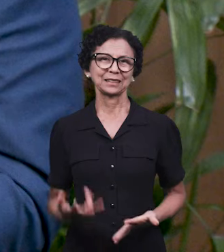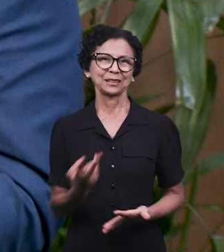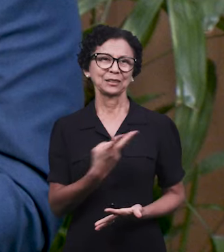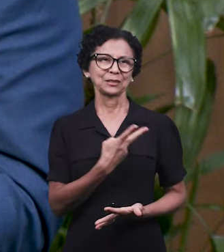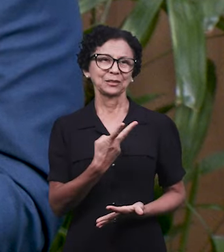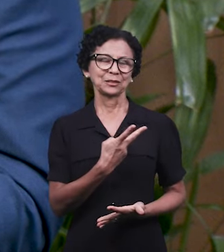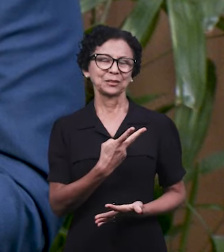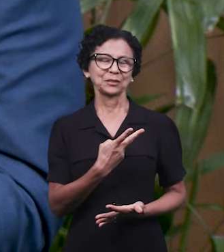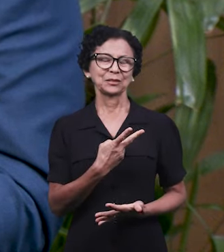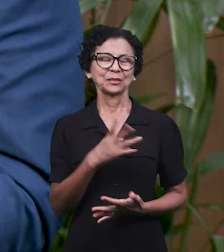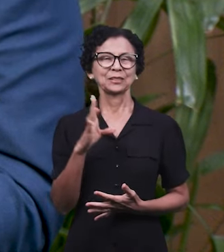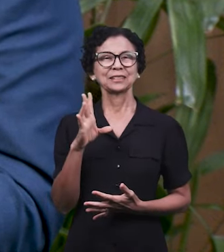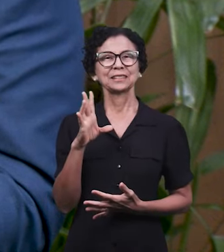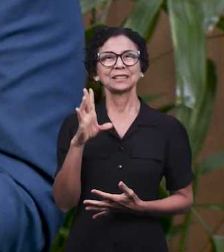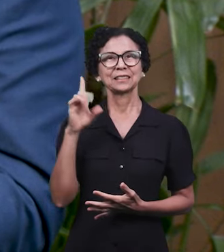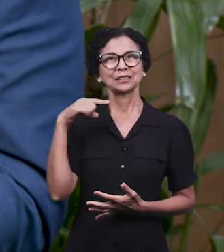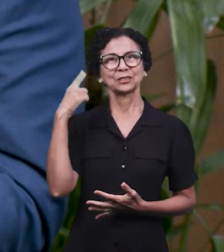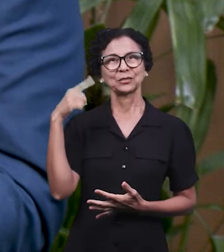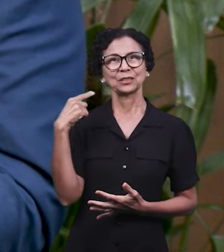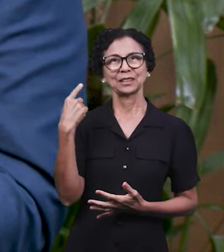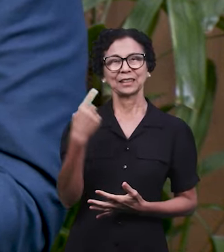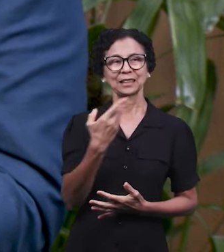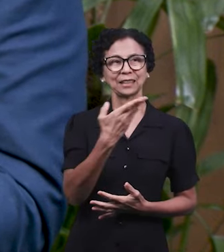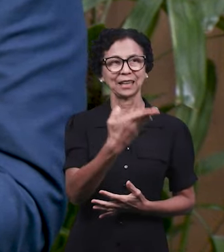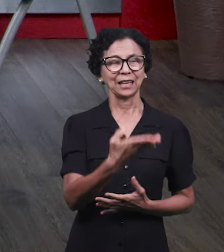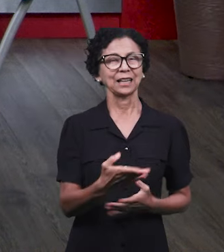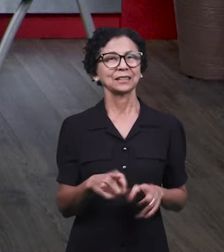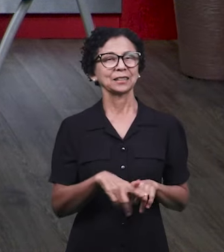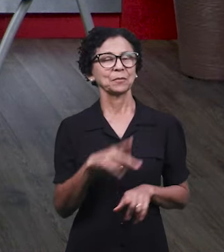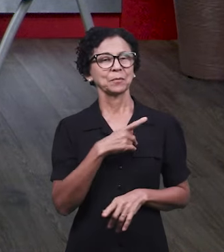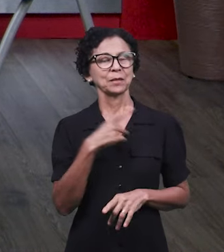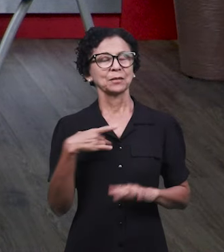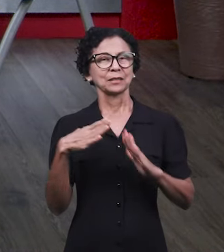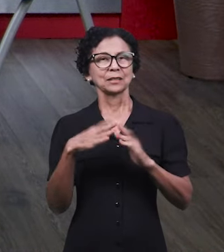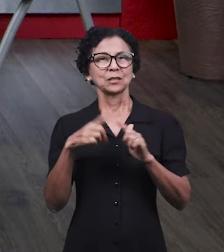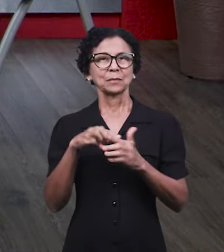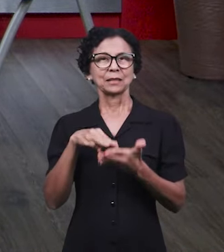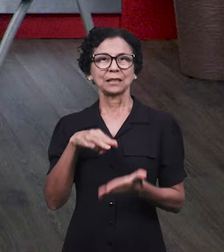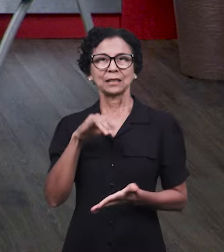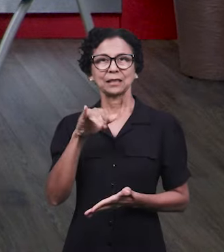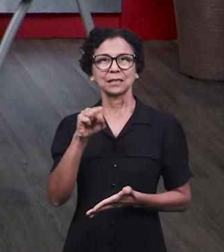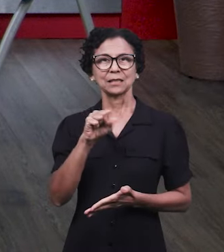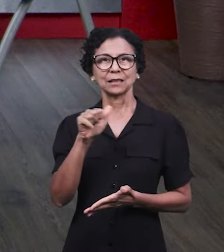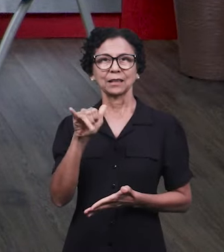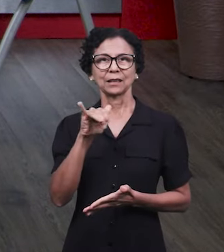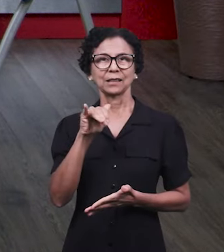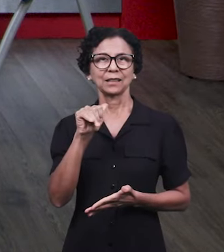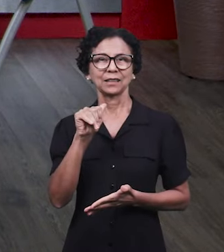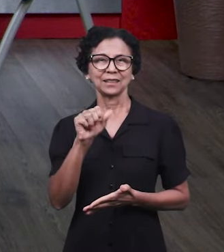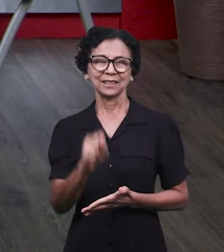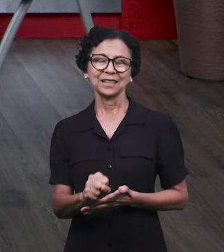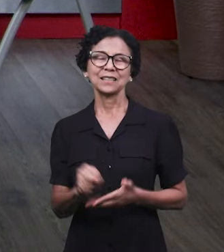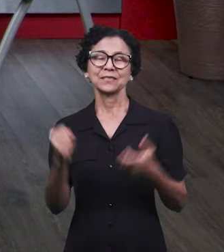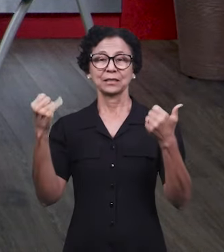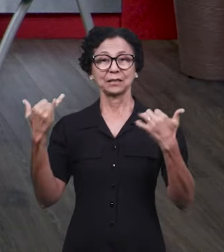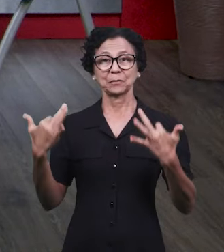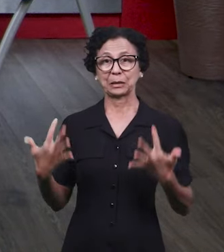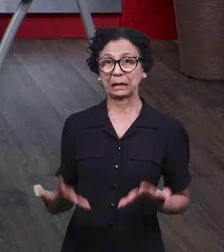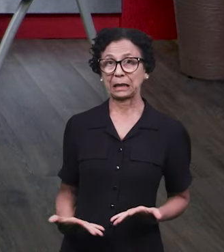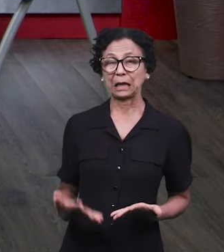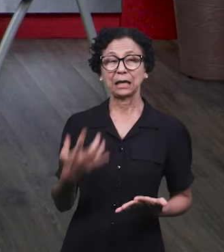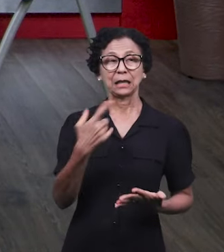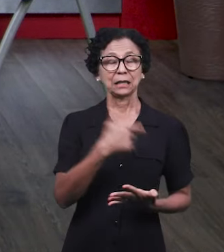advogados Dr Isaías Diniz Dr Isaías Diniz é advogado e também é pastor da Igreja Maranata né está aqui conosco para prestar esses